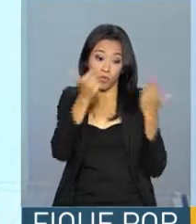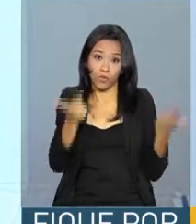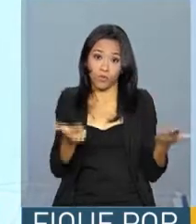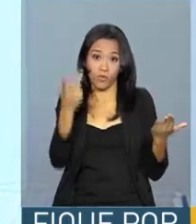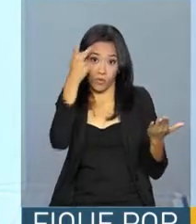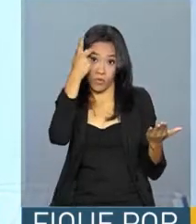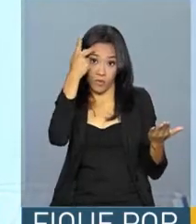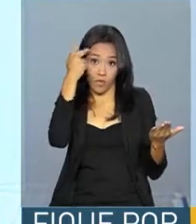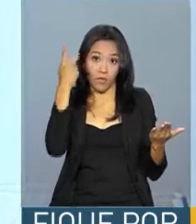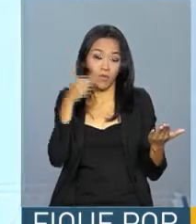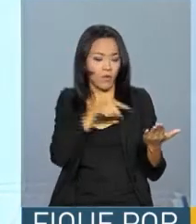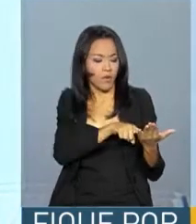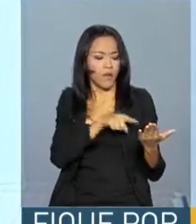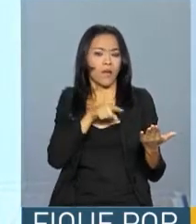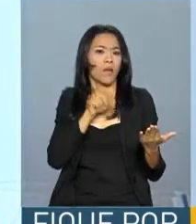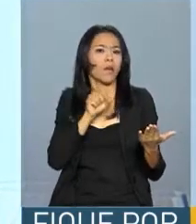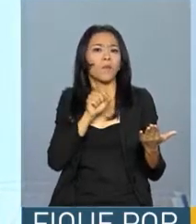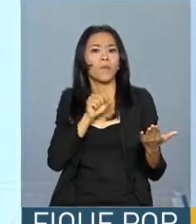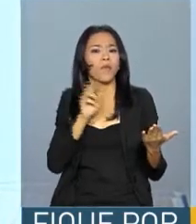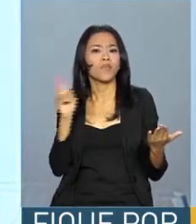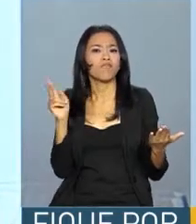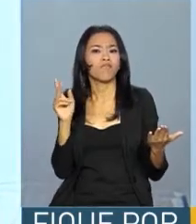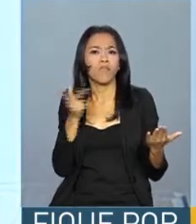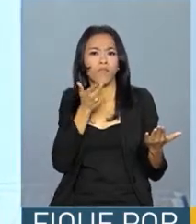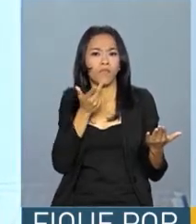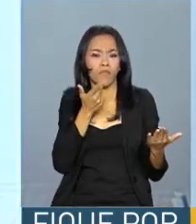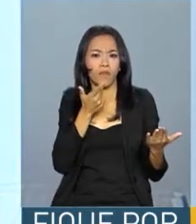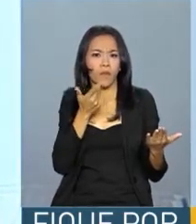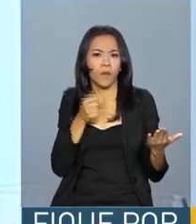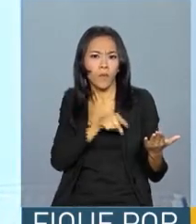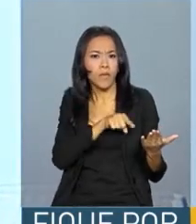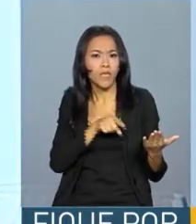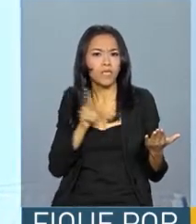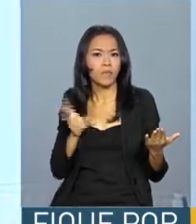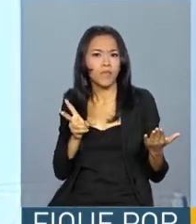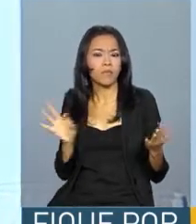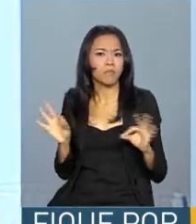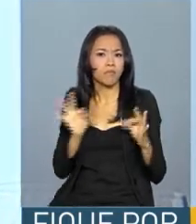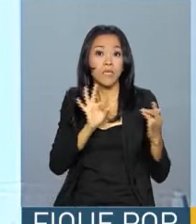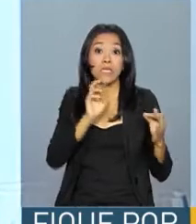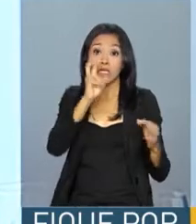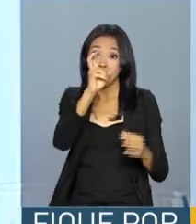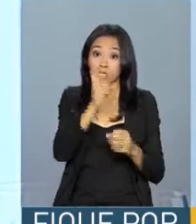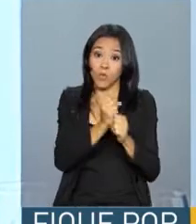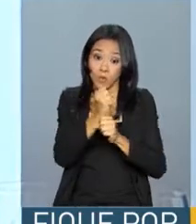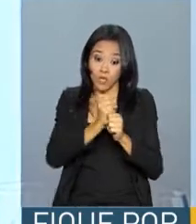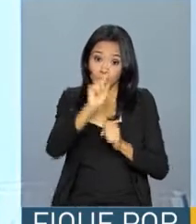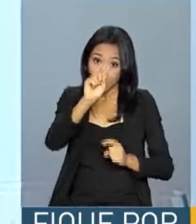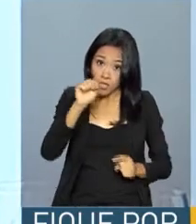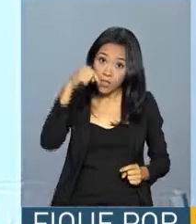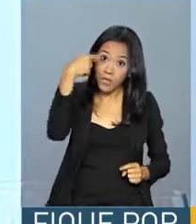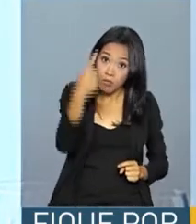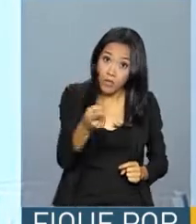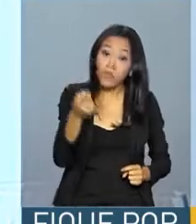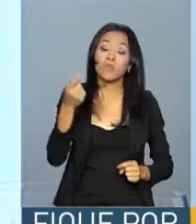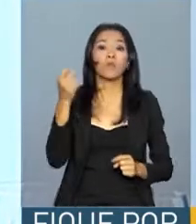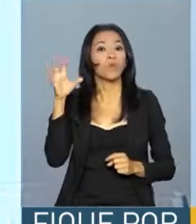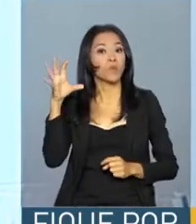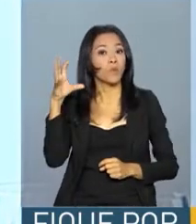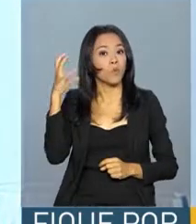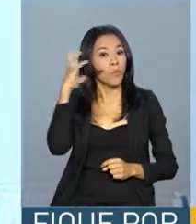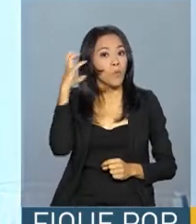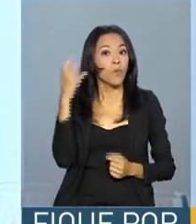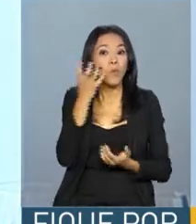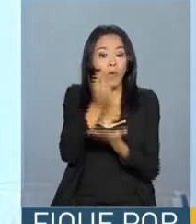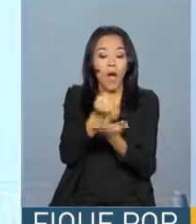Paulo resolveu acompanhar o que disse esse mesmo veículo. 5 dias depois, quando veio o áudio à luz, verificou-se